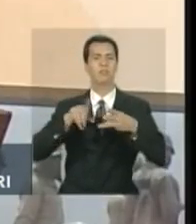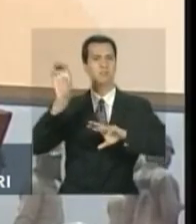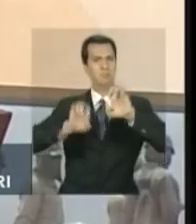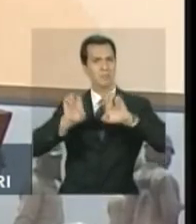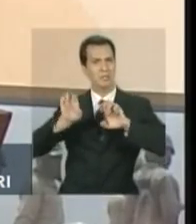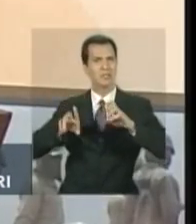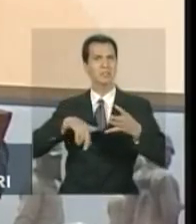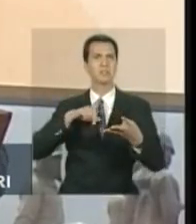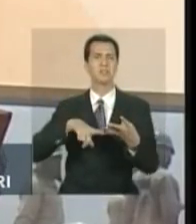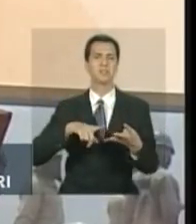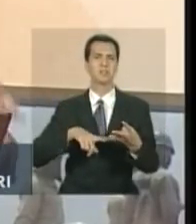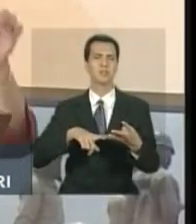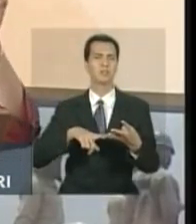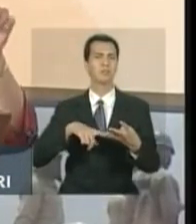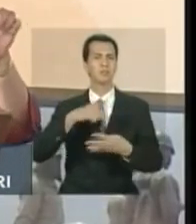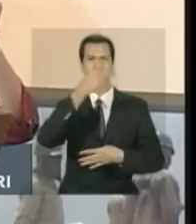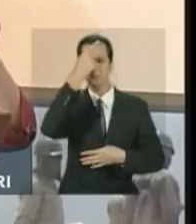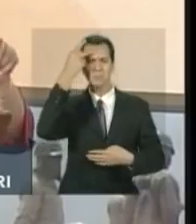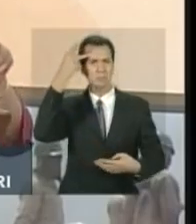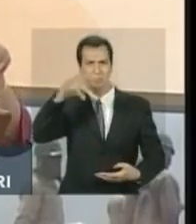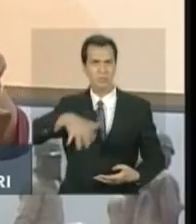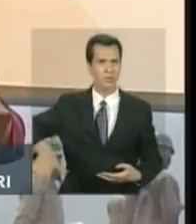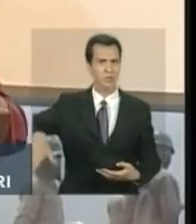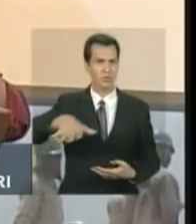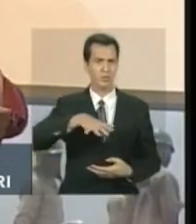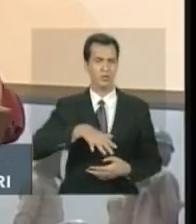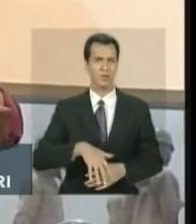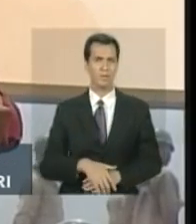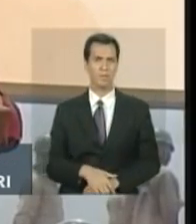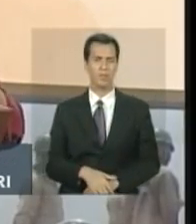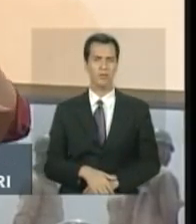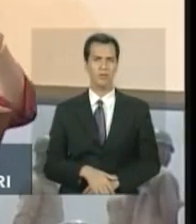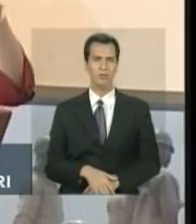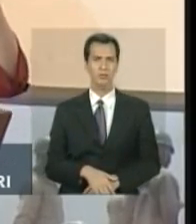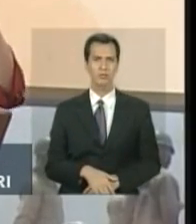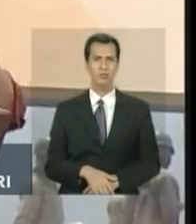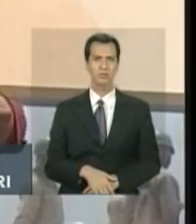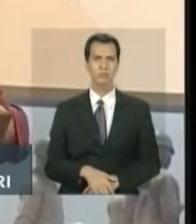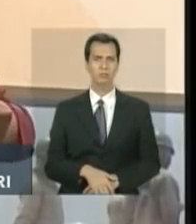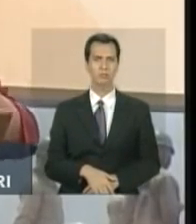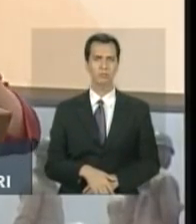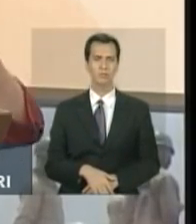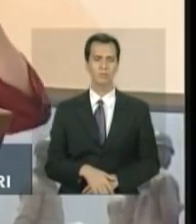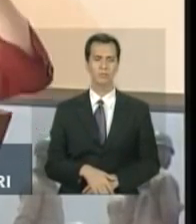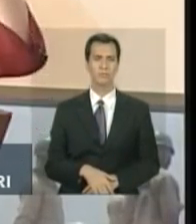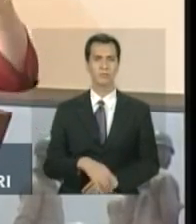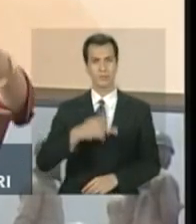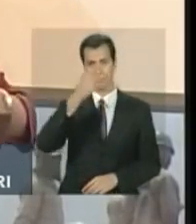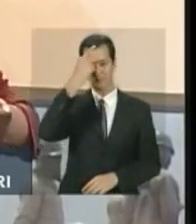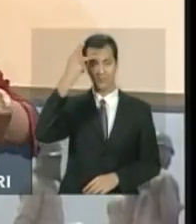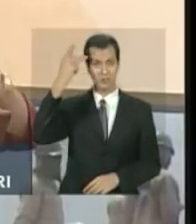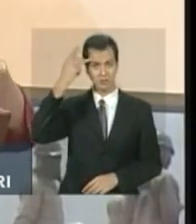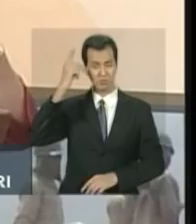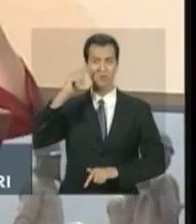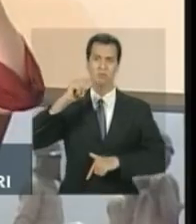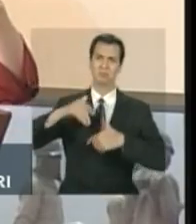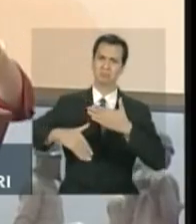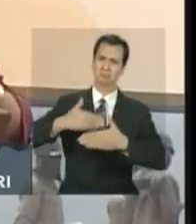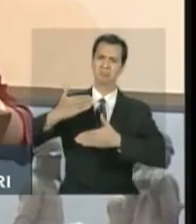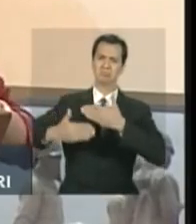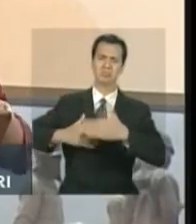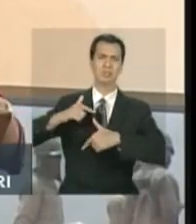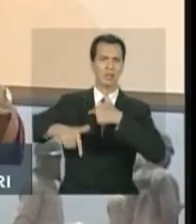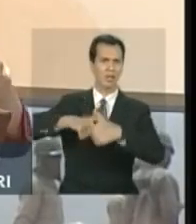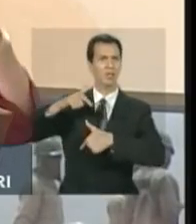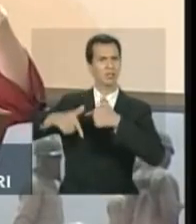empresários, são aquelas pessoas que criam aquele ciclo muito bom,